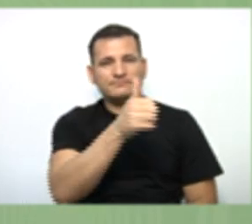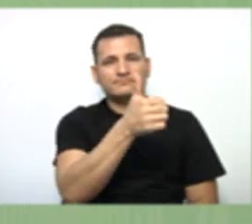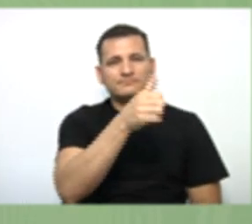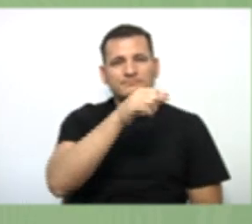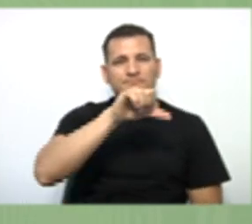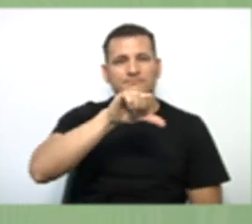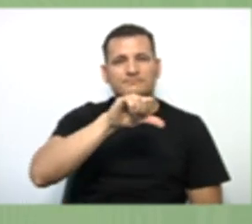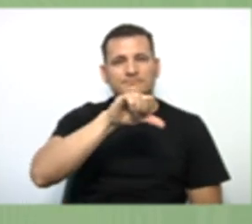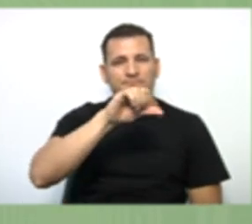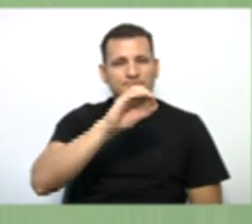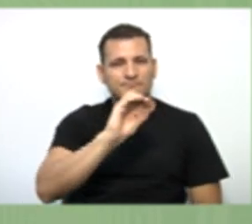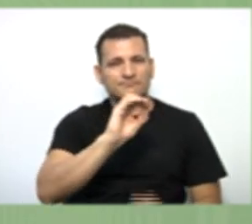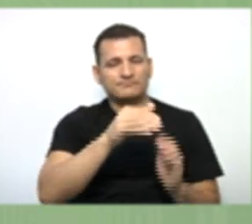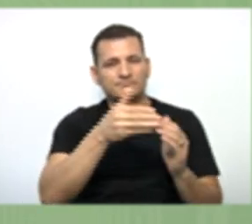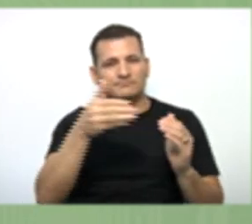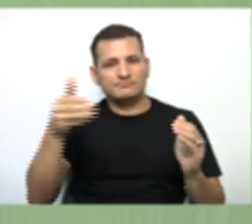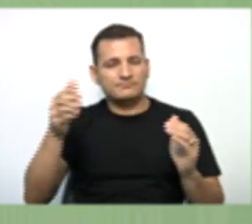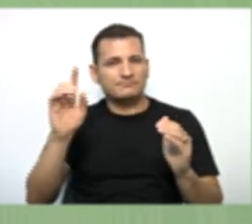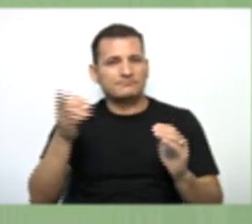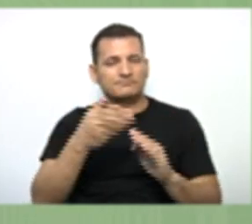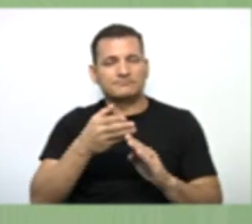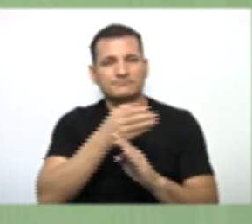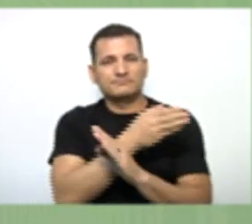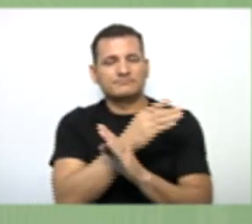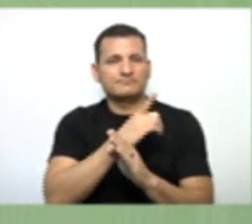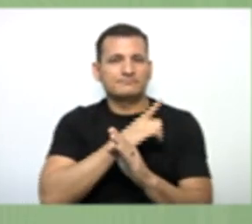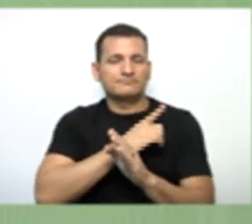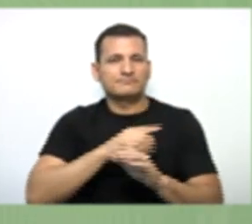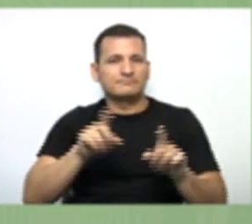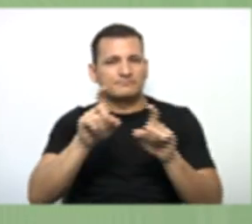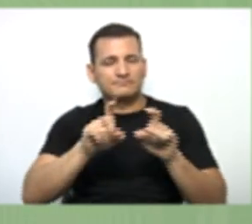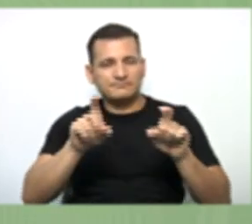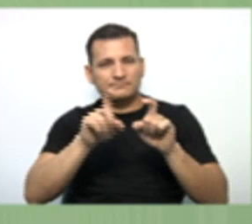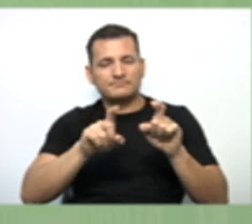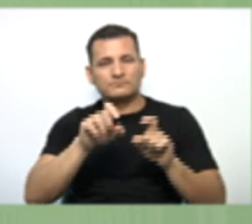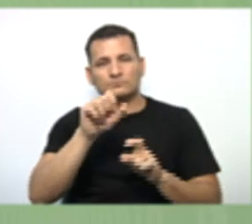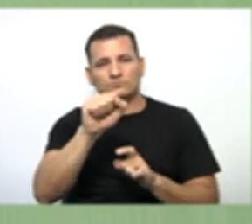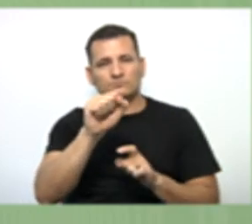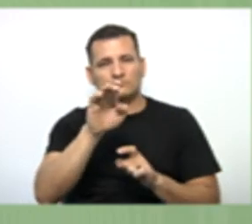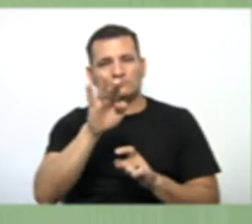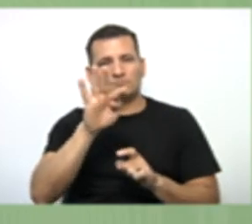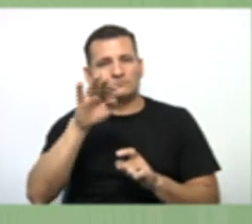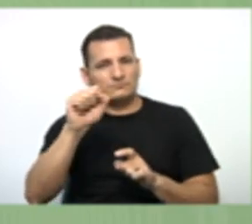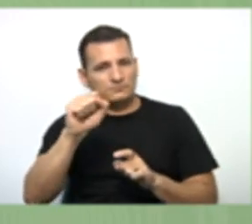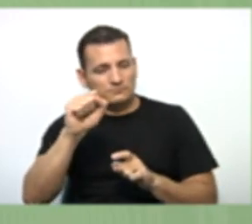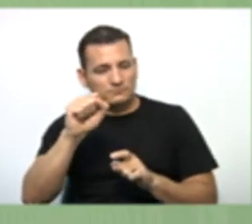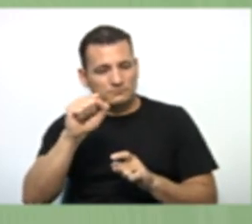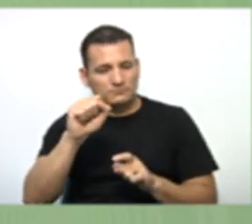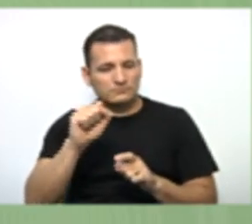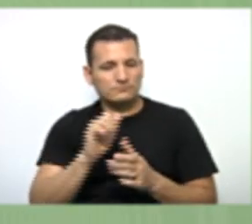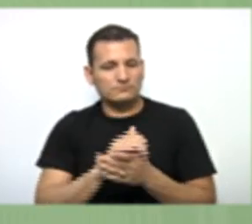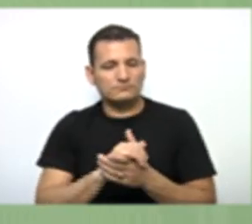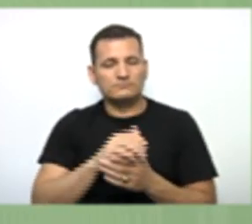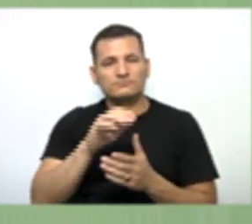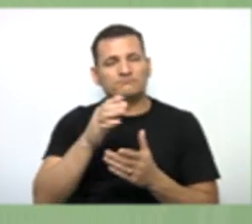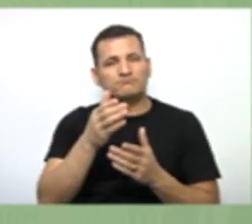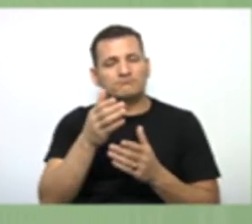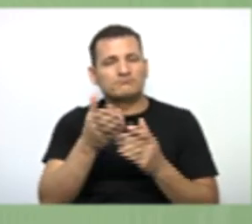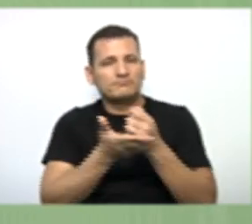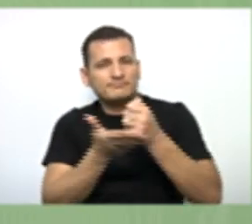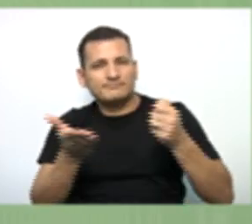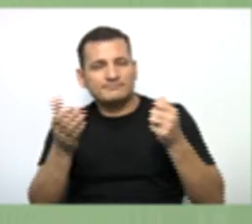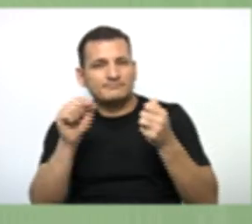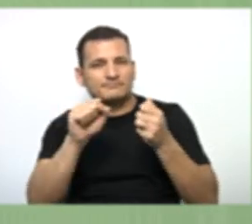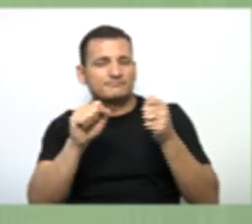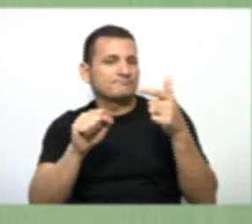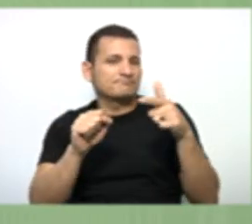Mas no início nós tínhamos computadores de 8 bits, então nós tínhamos sistemas octais aqui. Então nós, na base octal, é até interessante, não existia o